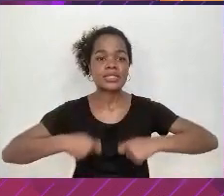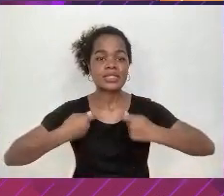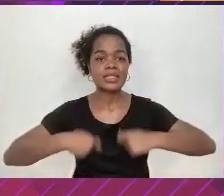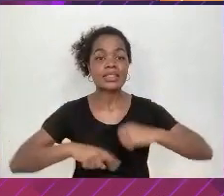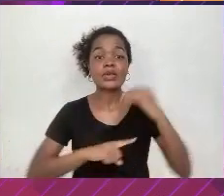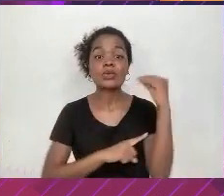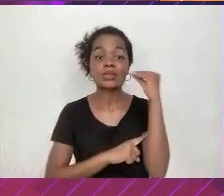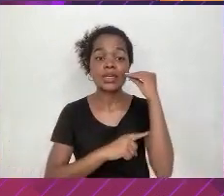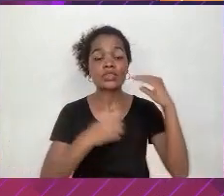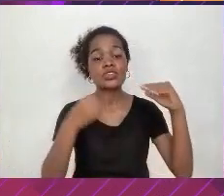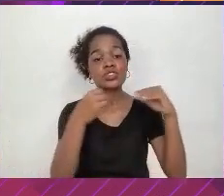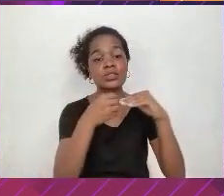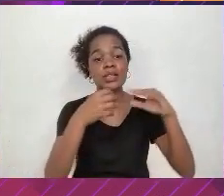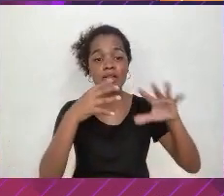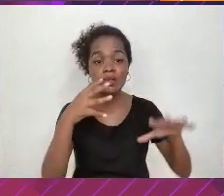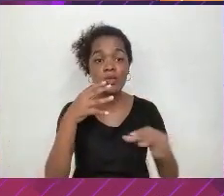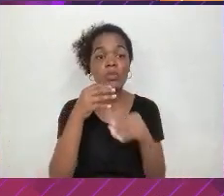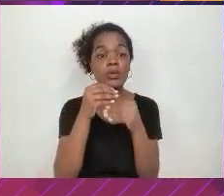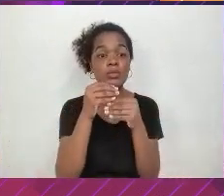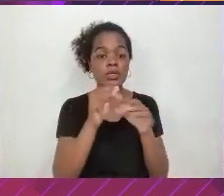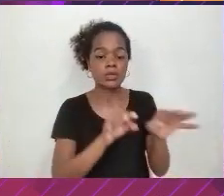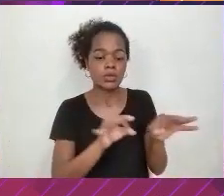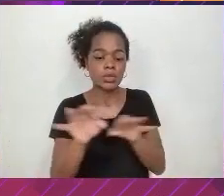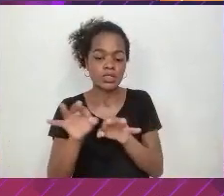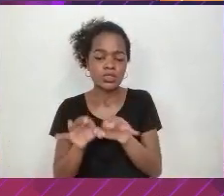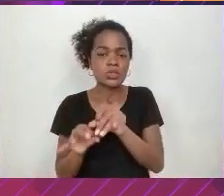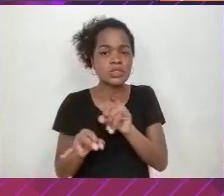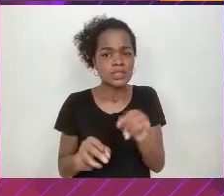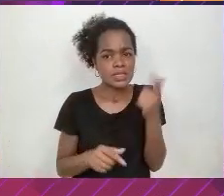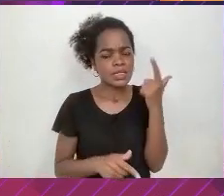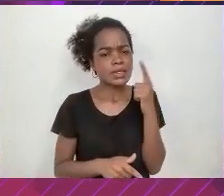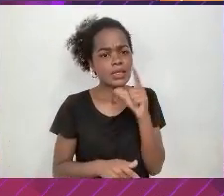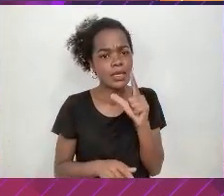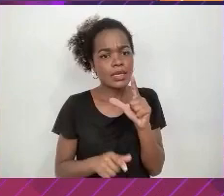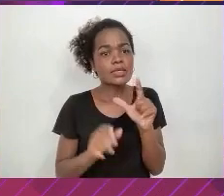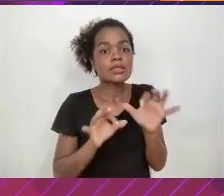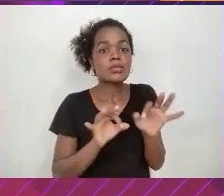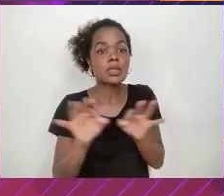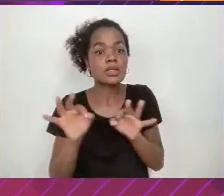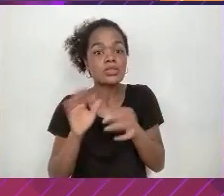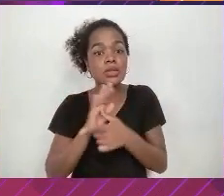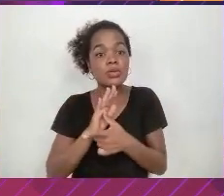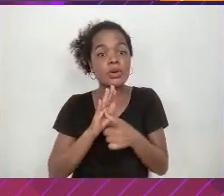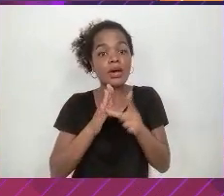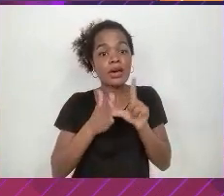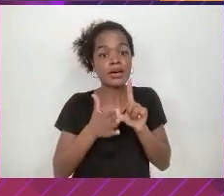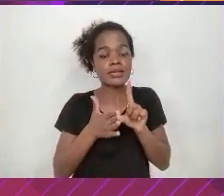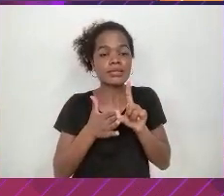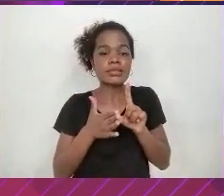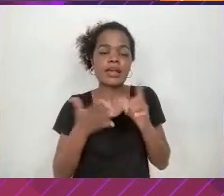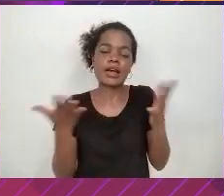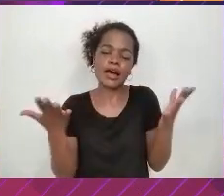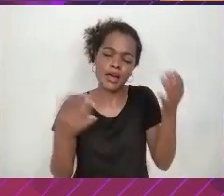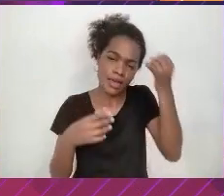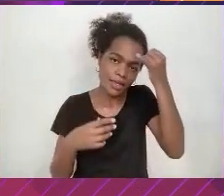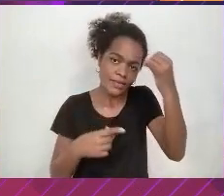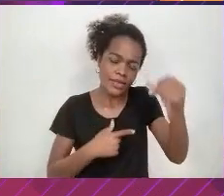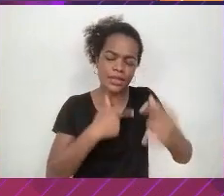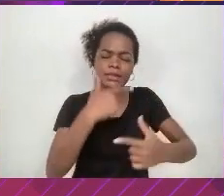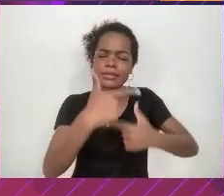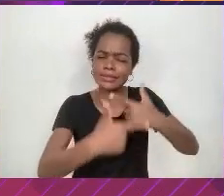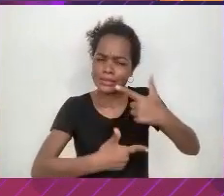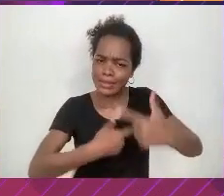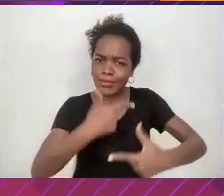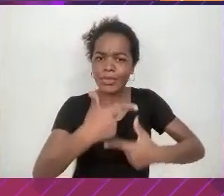dados nesse planejamento. Se a gente tivesse planejado antes, a gente não teria todo esse gargalo no nosso projeto. Então, se a gente